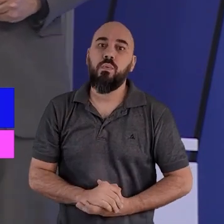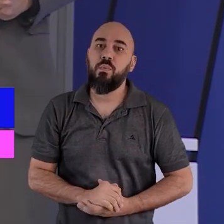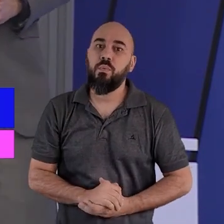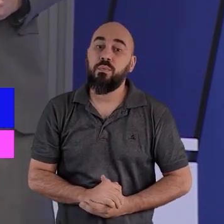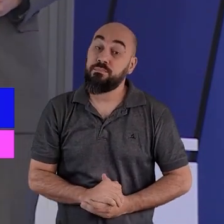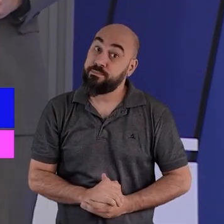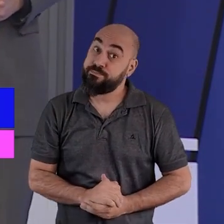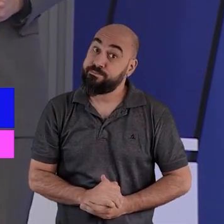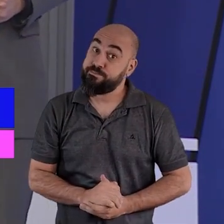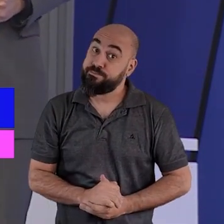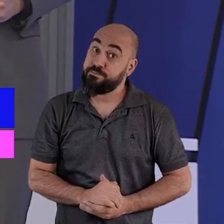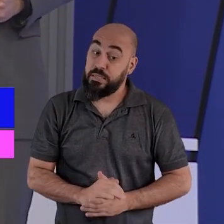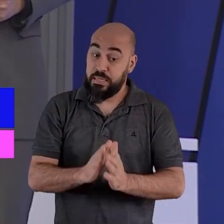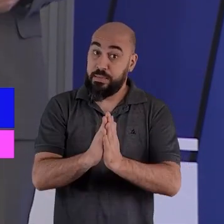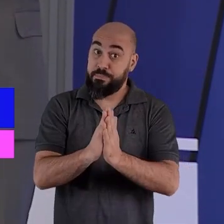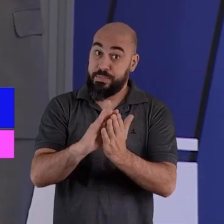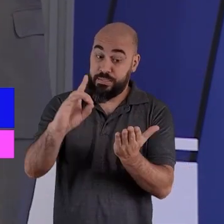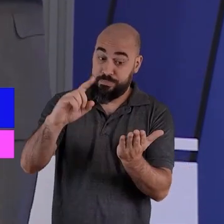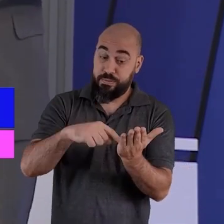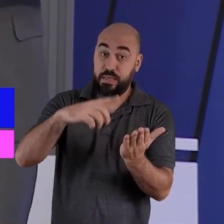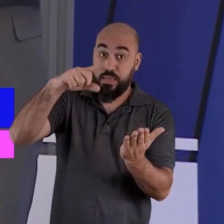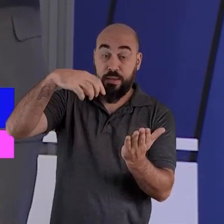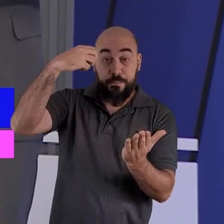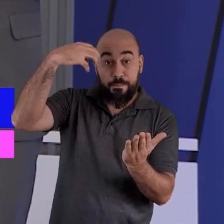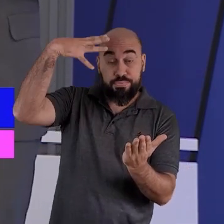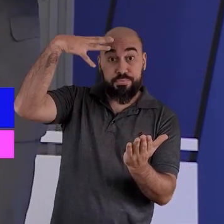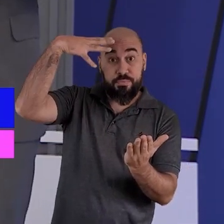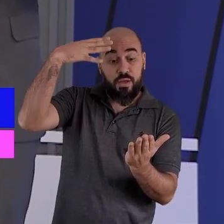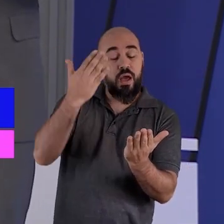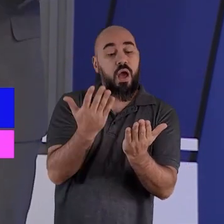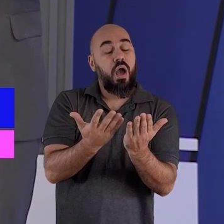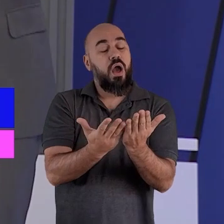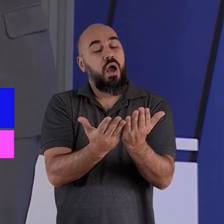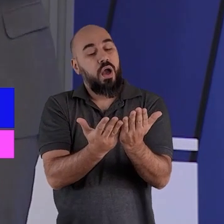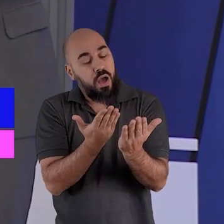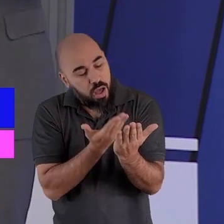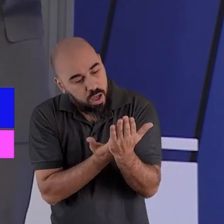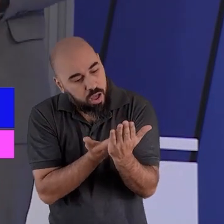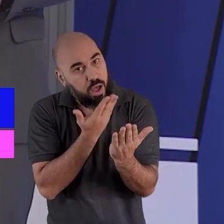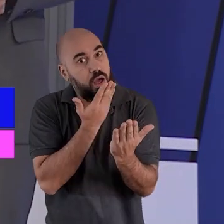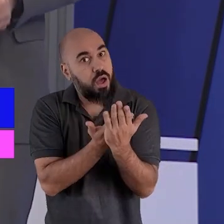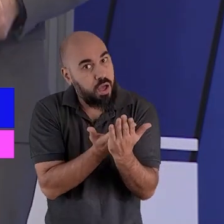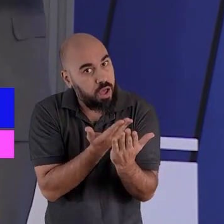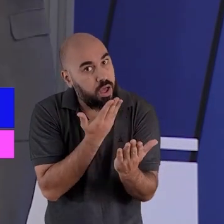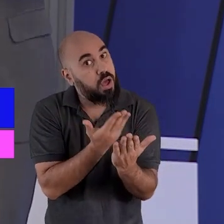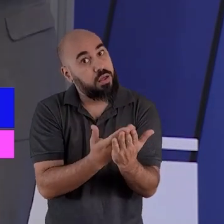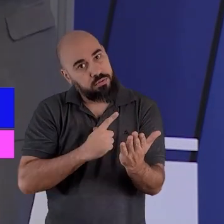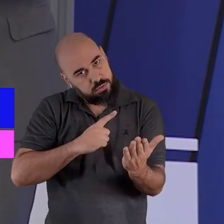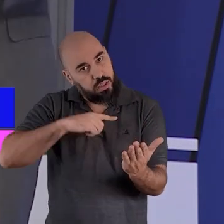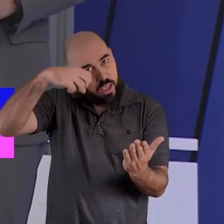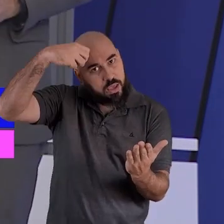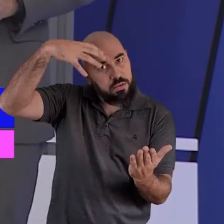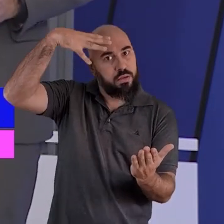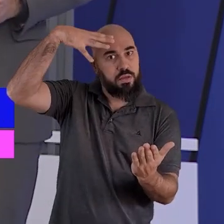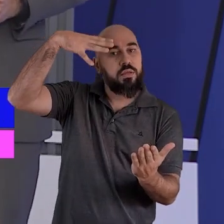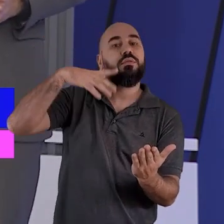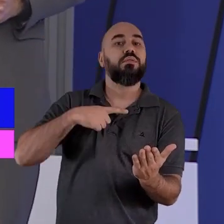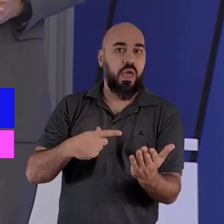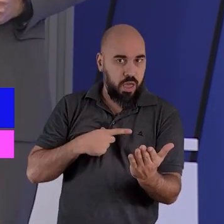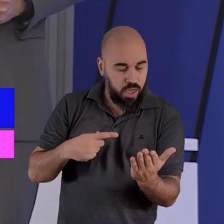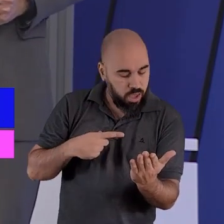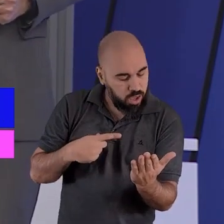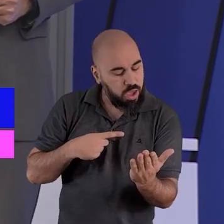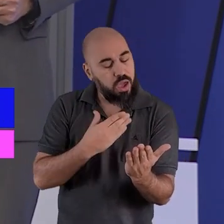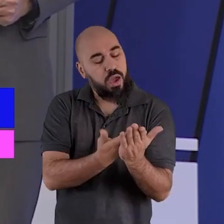A Bíblia se torna uma lâmpada acesa no momento que eu estudo a Bíblia, que eu vivo as verdades da